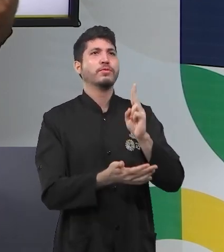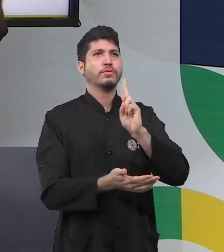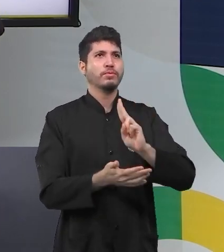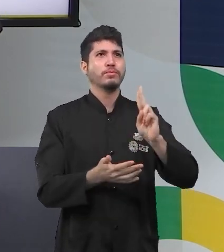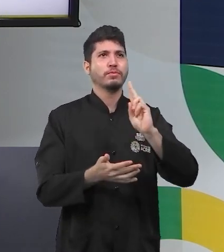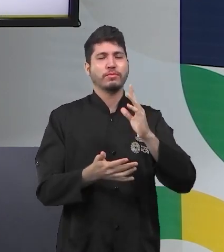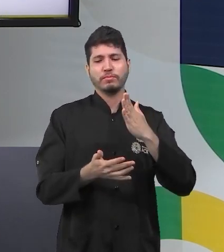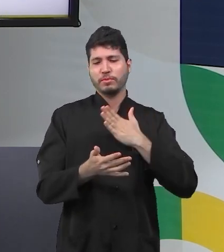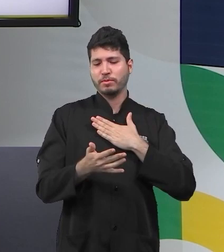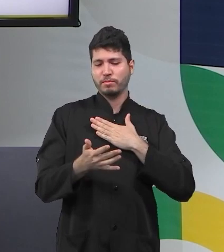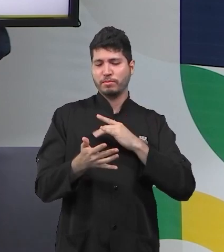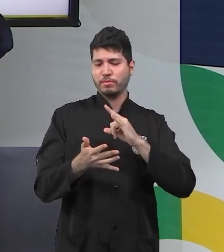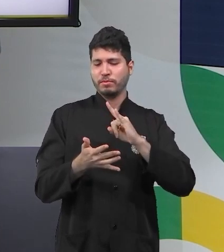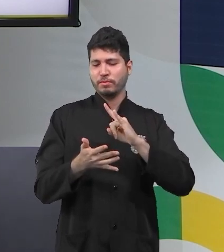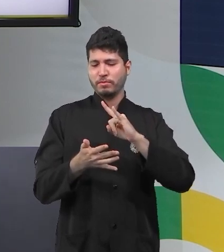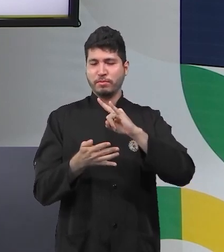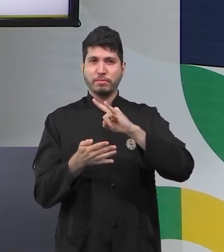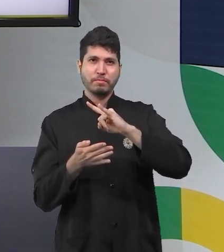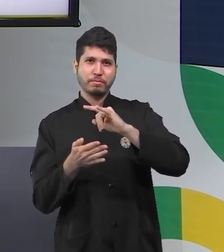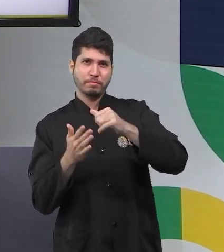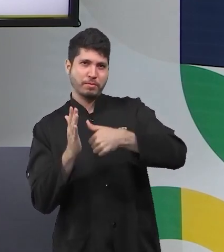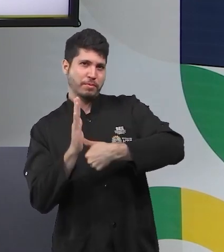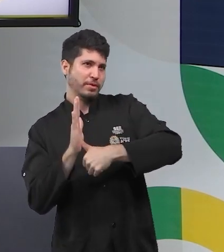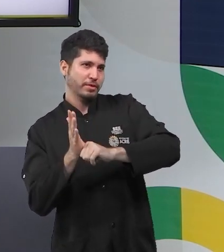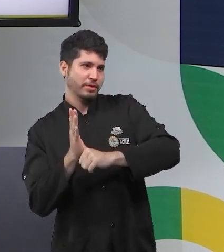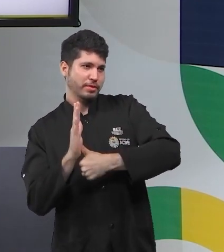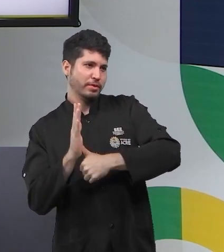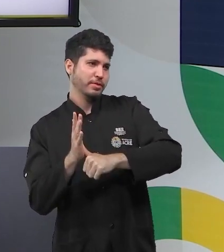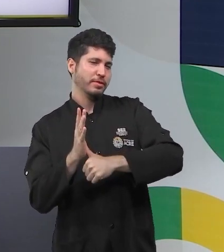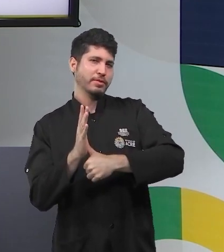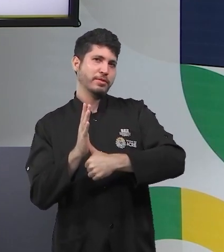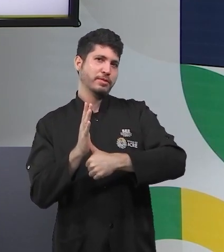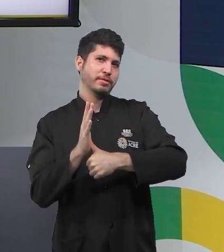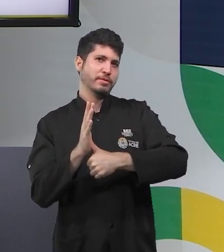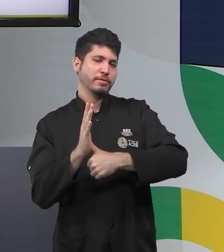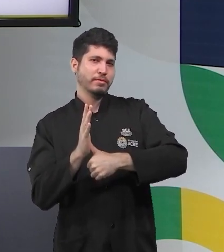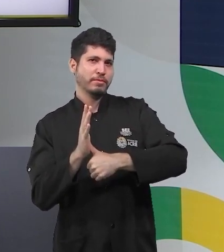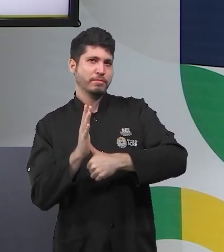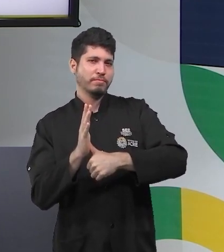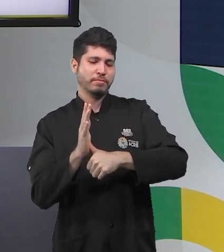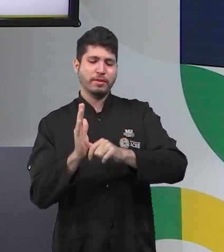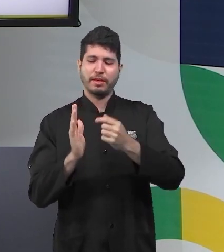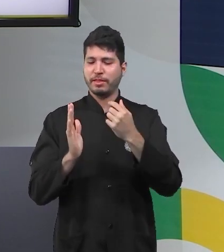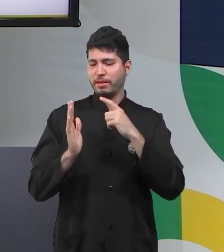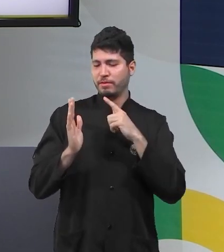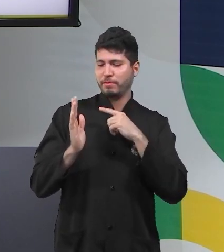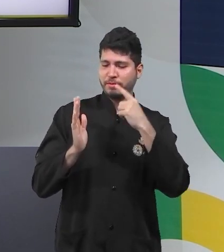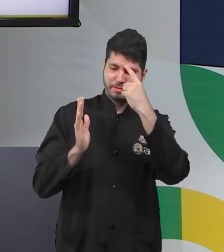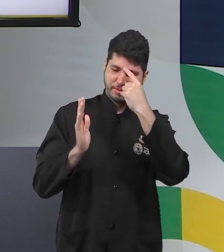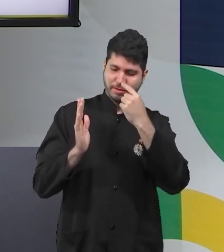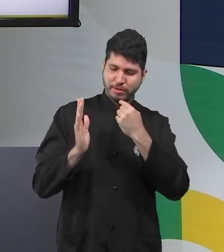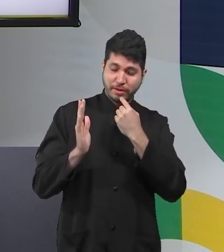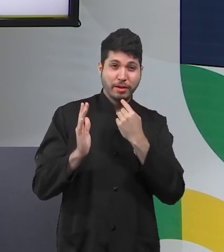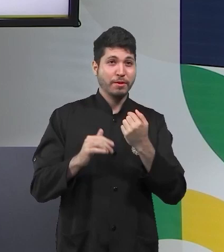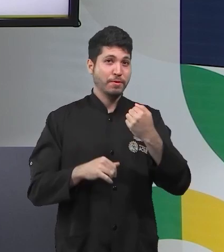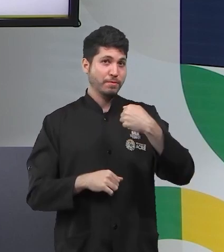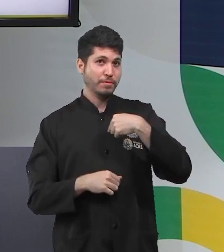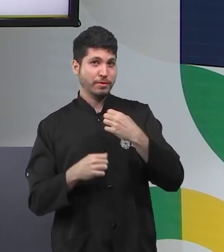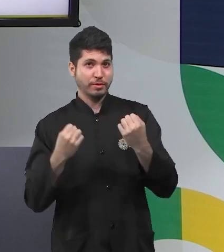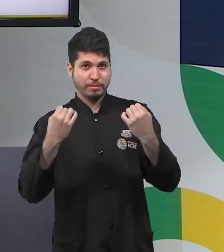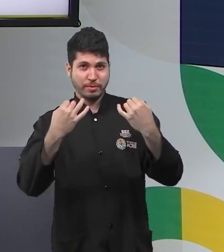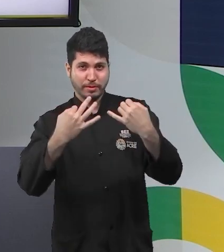seja você? O que é que o que nos faz ser brasileiros? Então, é esse o processo que a gente vai estar analisando hoje.